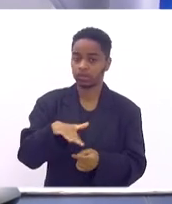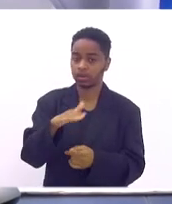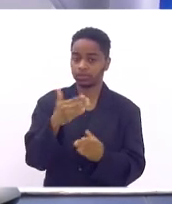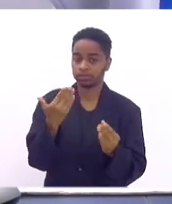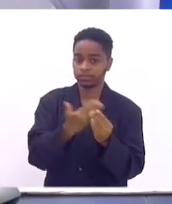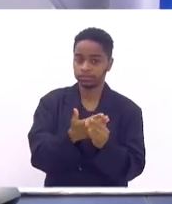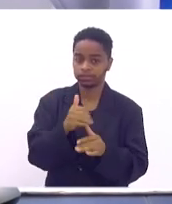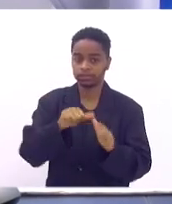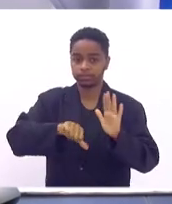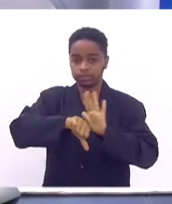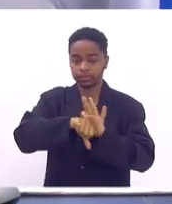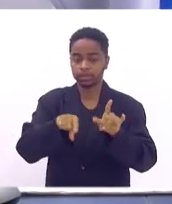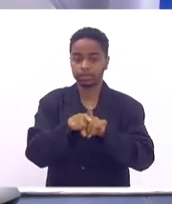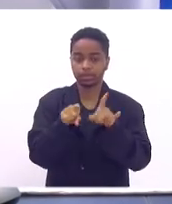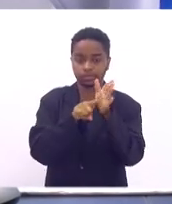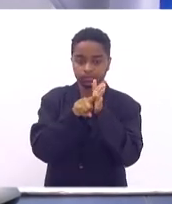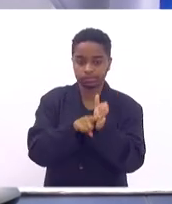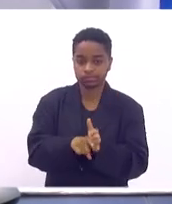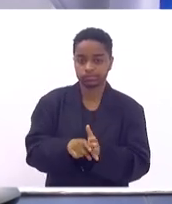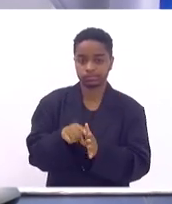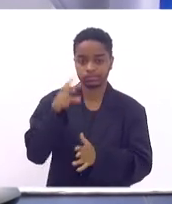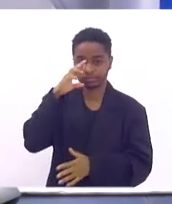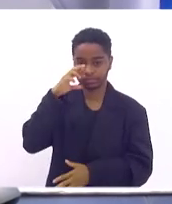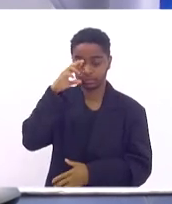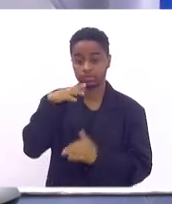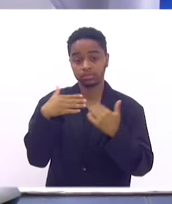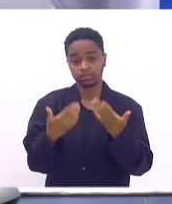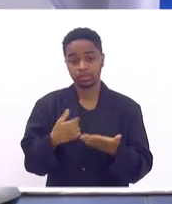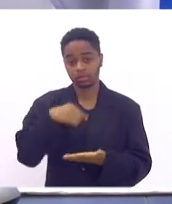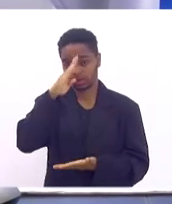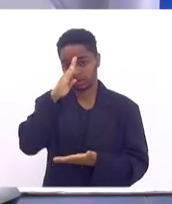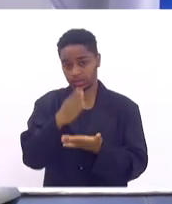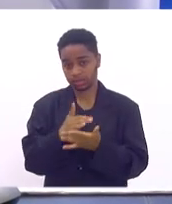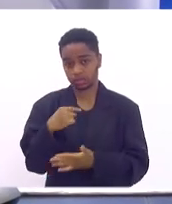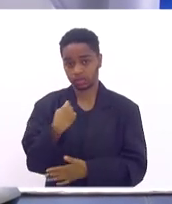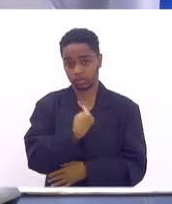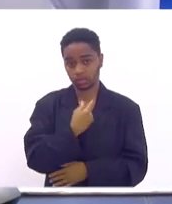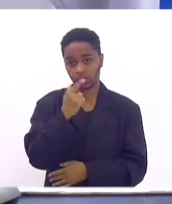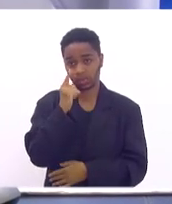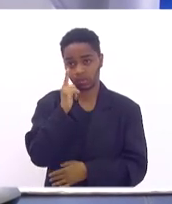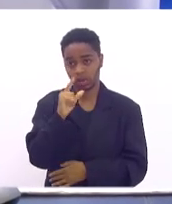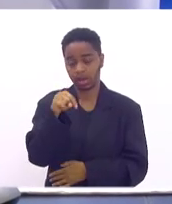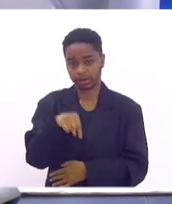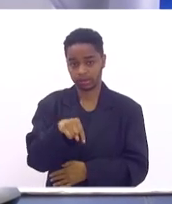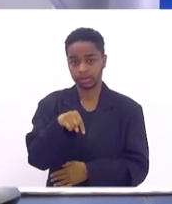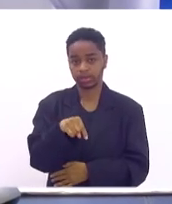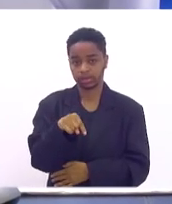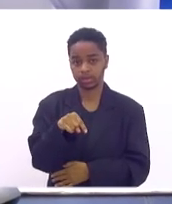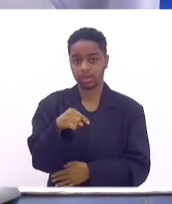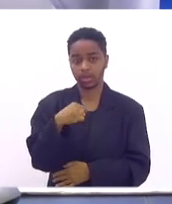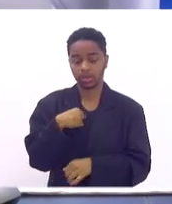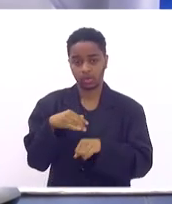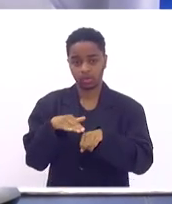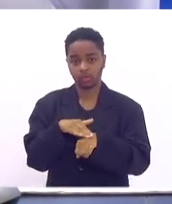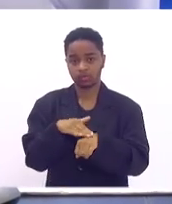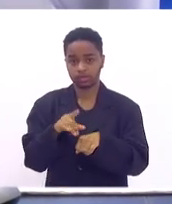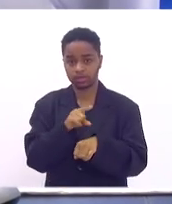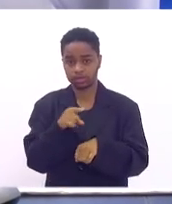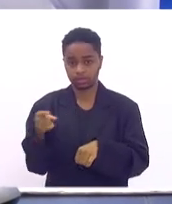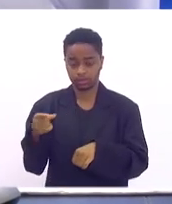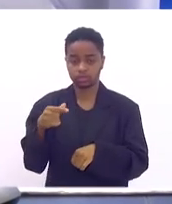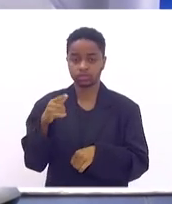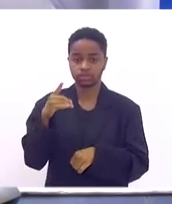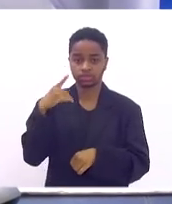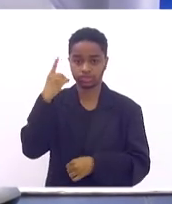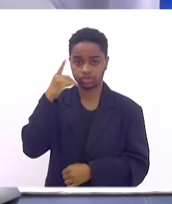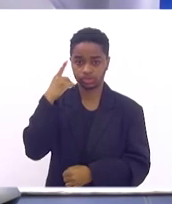num processo investigativo. Então, acho que a gente pode estar aqui. Vou até conversar hoje com a diretora, que é a